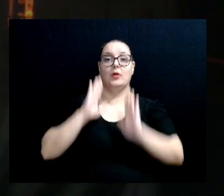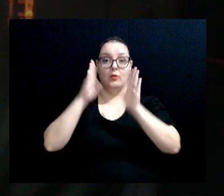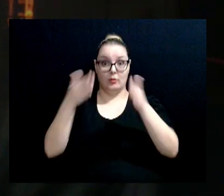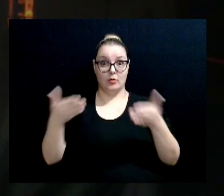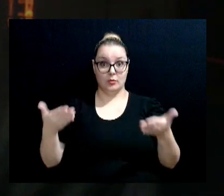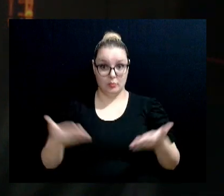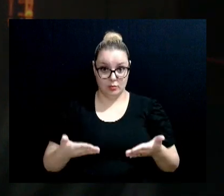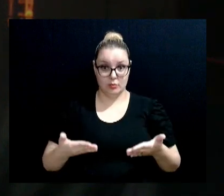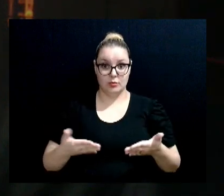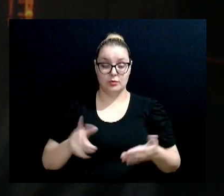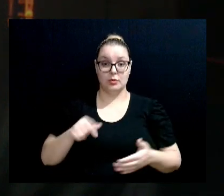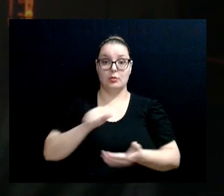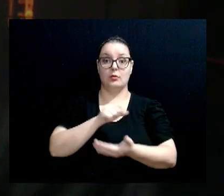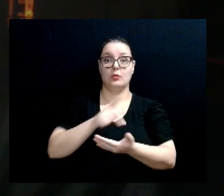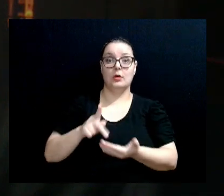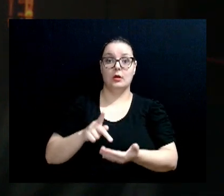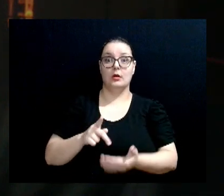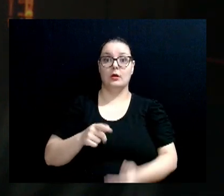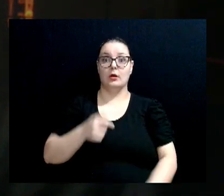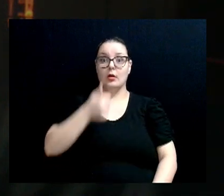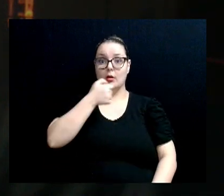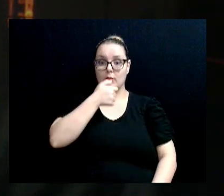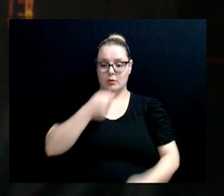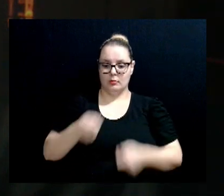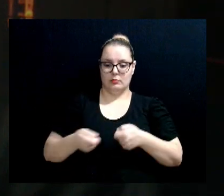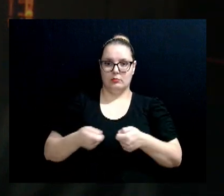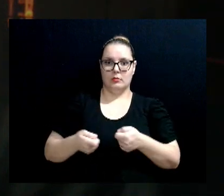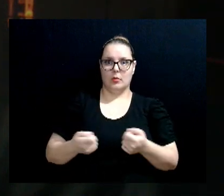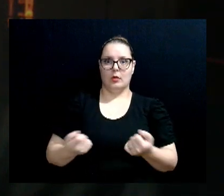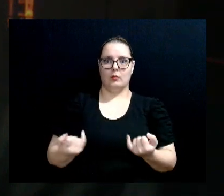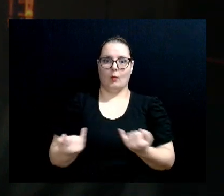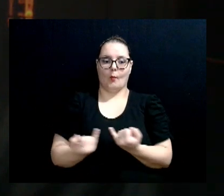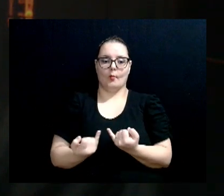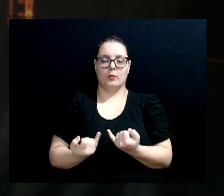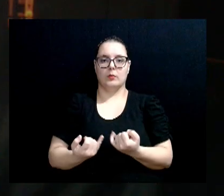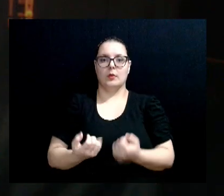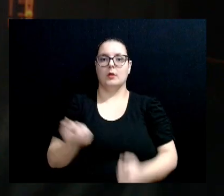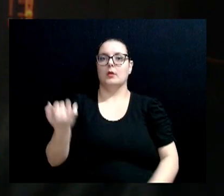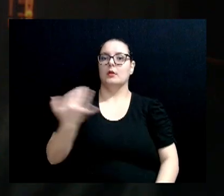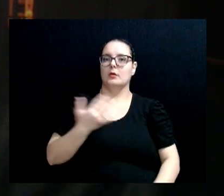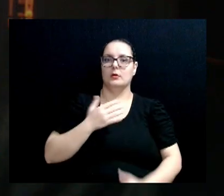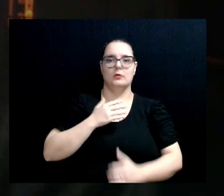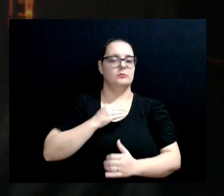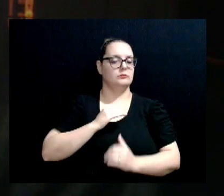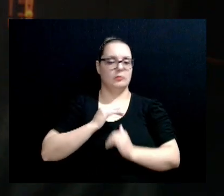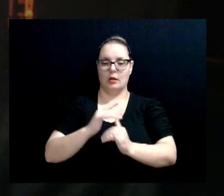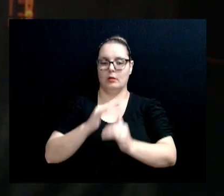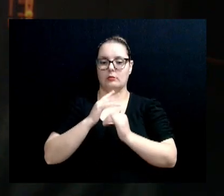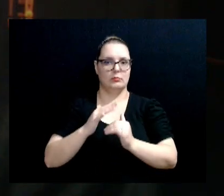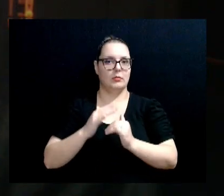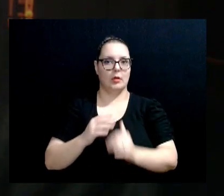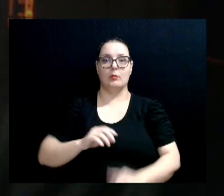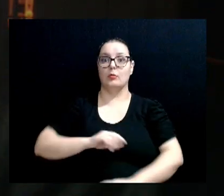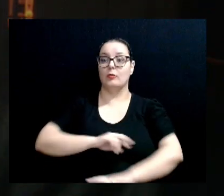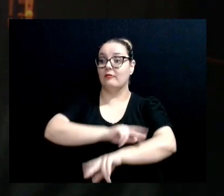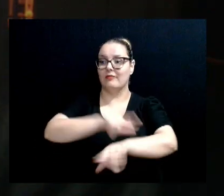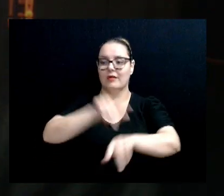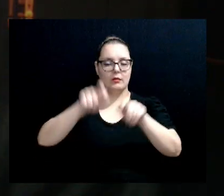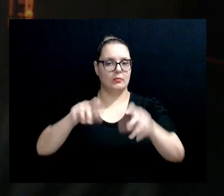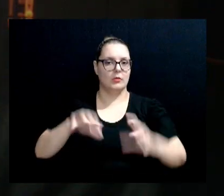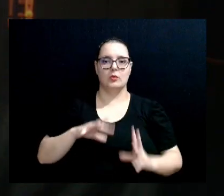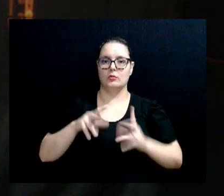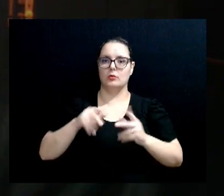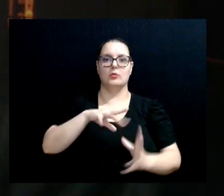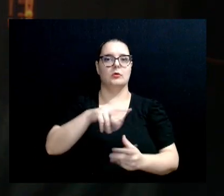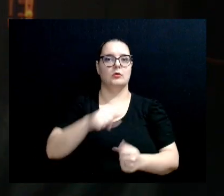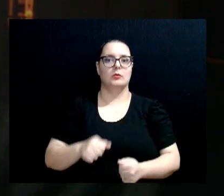aplicativos de dieta e a contagem de calorias que vem sendo usado por milhões de pessoas aí no mundo todo, estão literalmente na